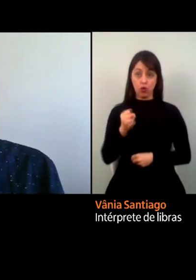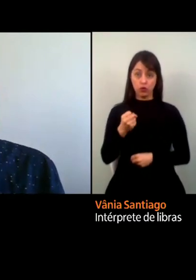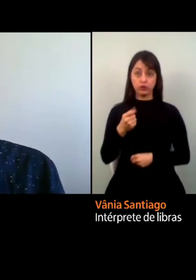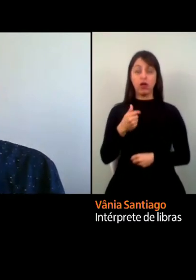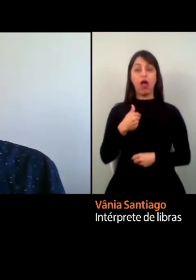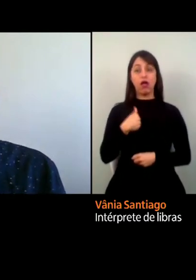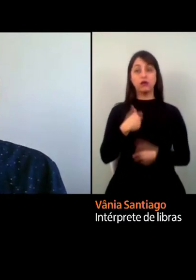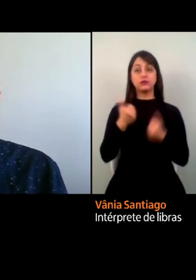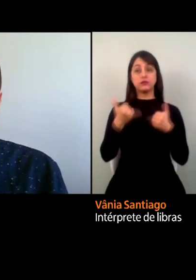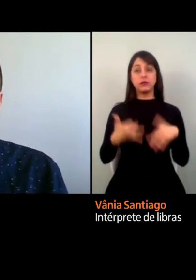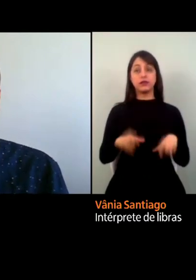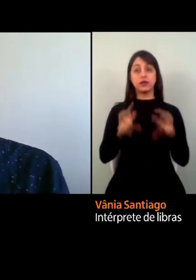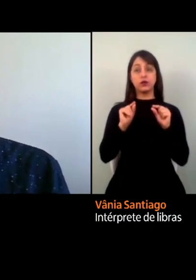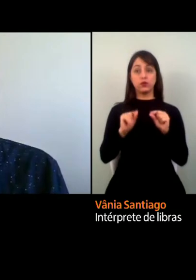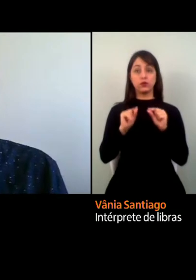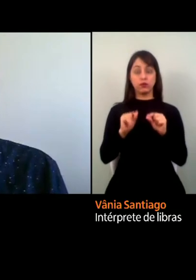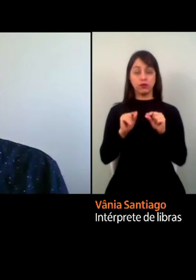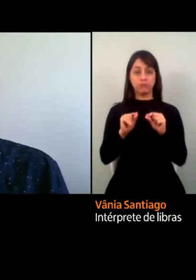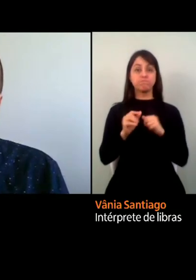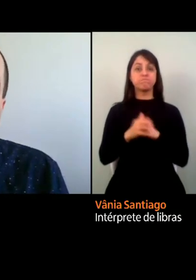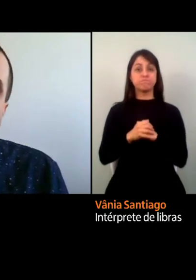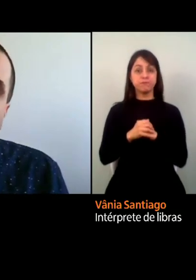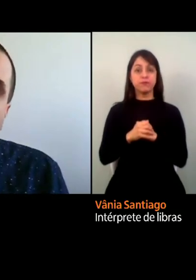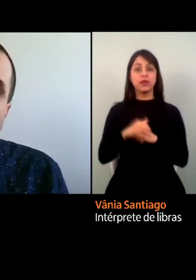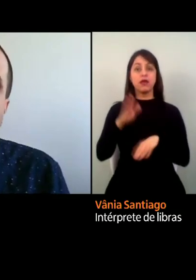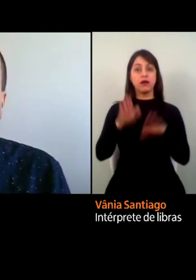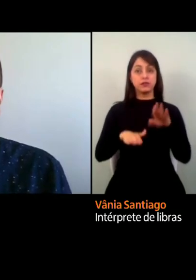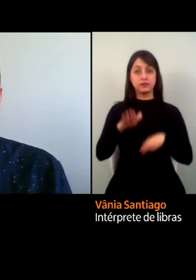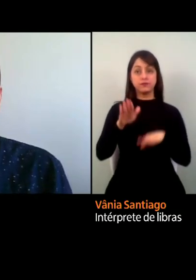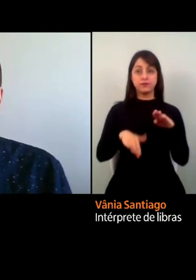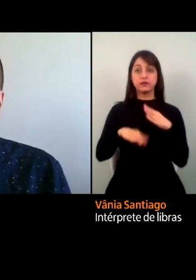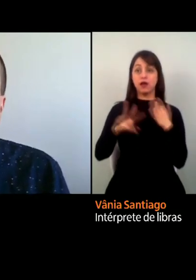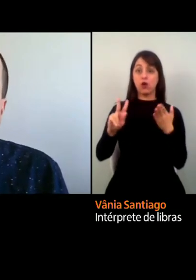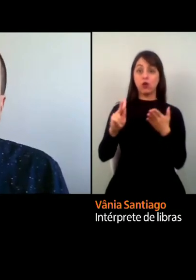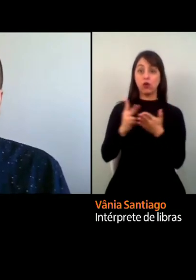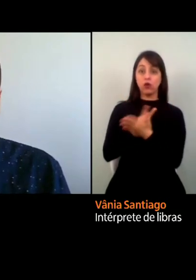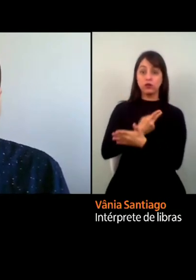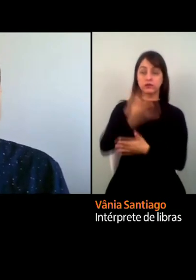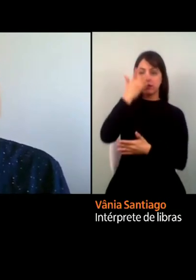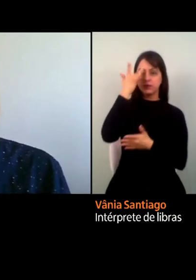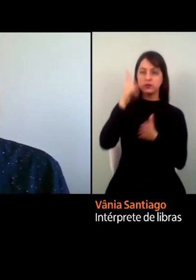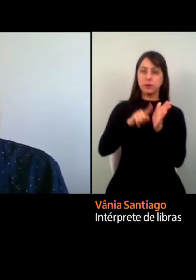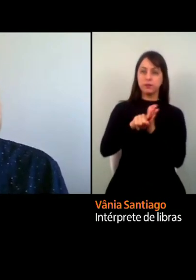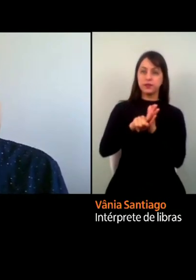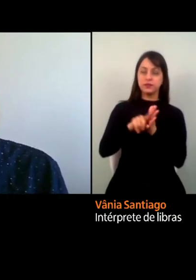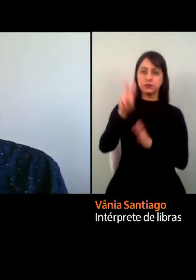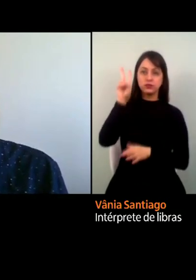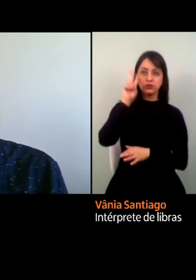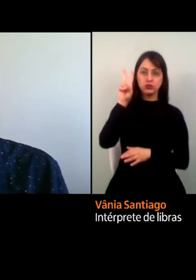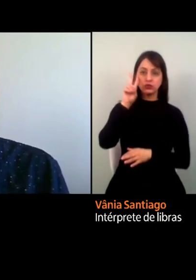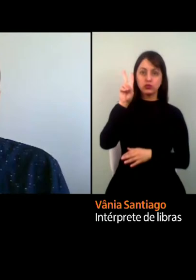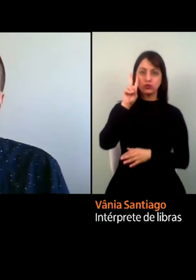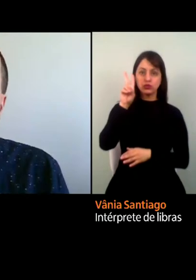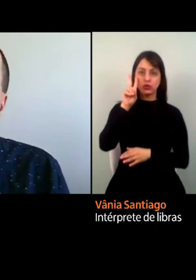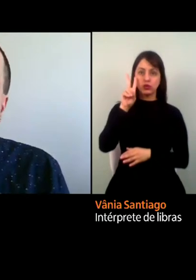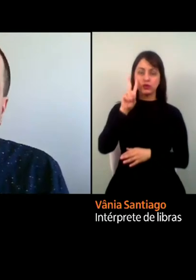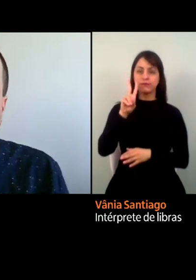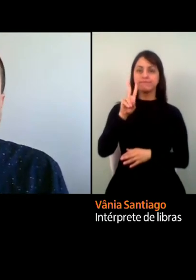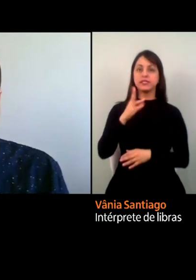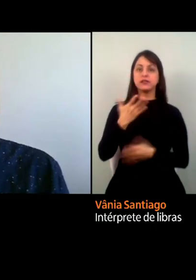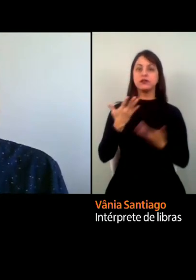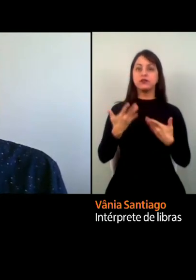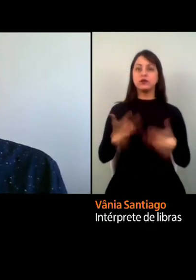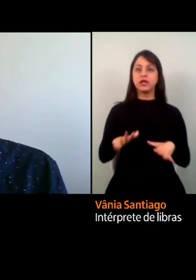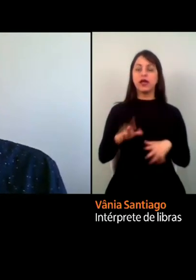a desqualificação que eventuais historiadores impediam a figura de Cunha Salles e